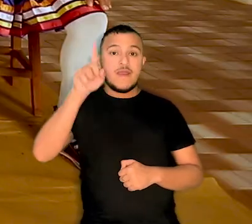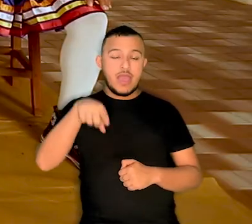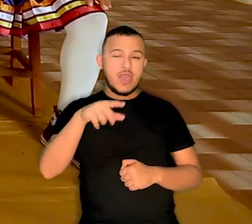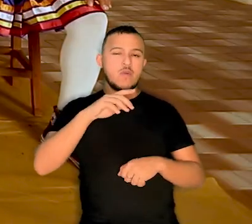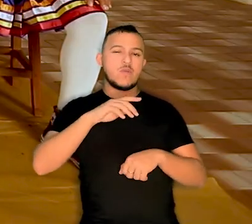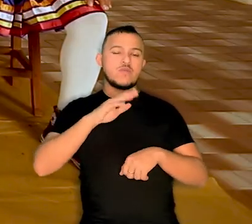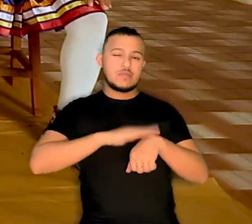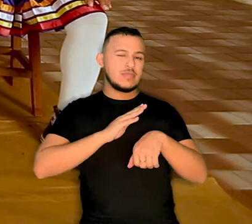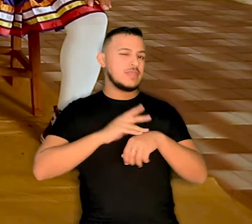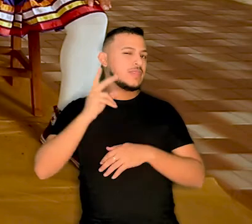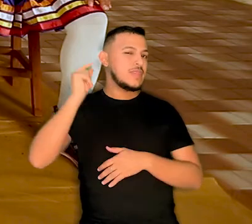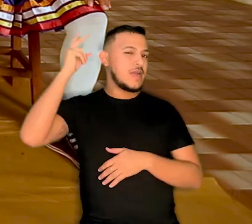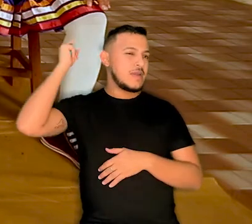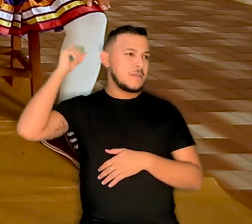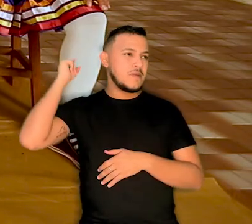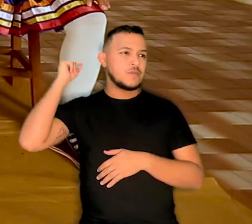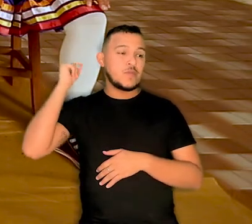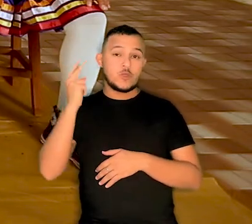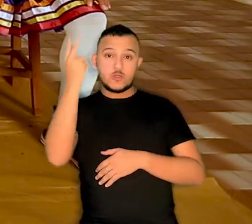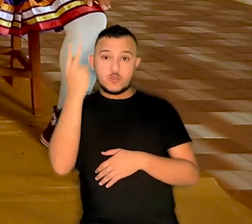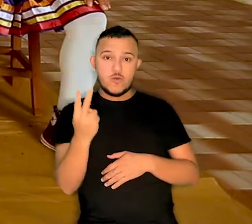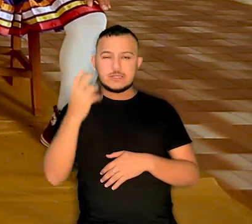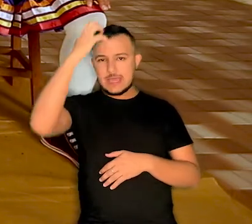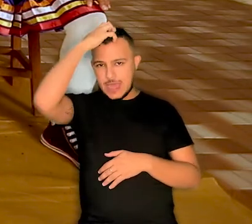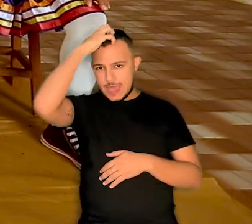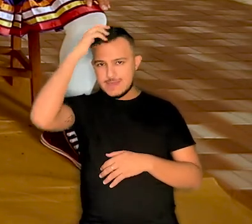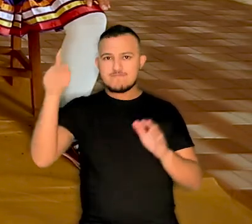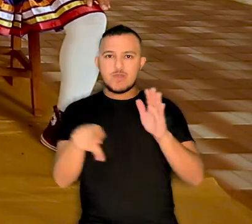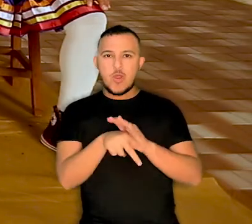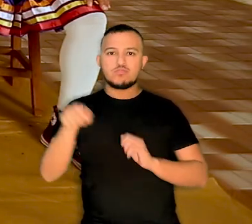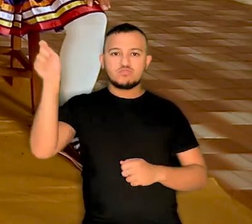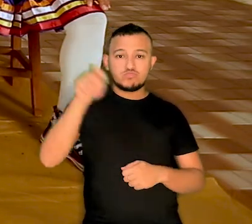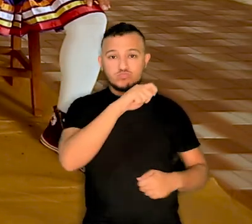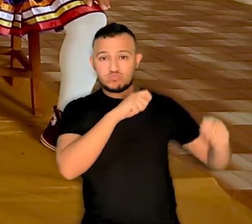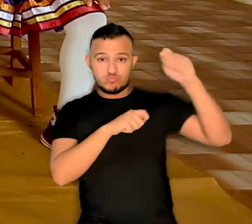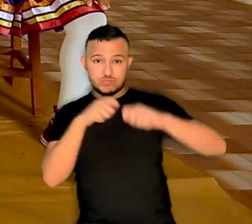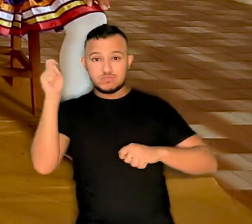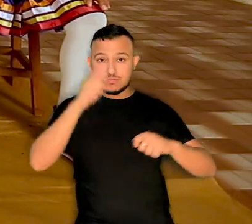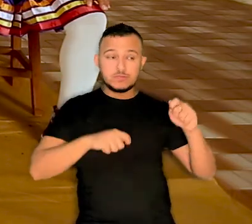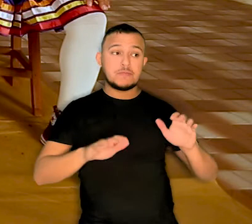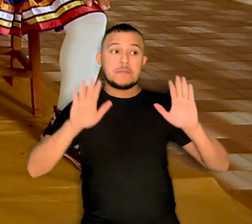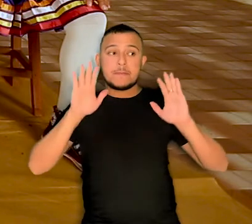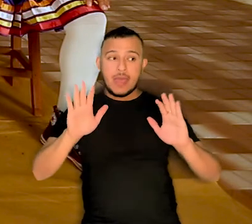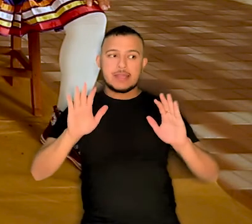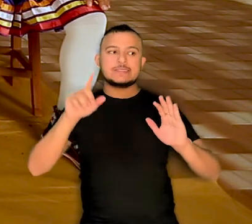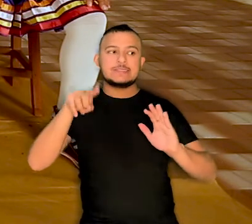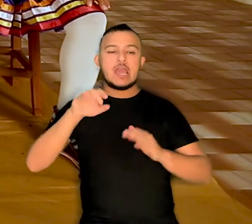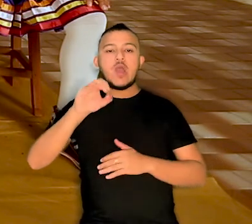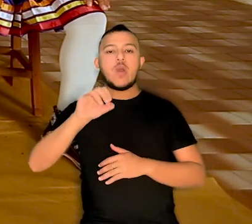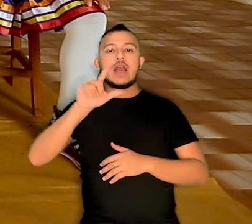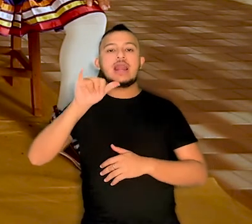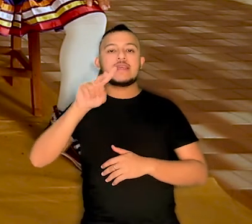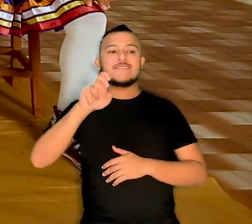Tempo de dois grandes reis de espada, mas só que era Oliveira e Ferra